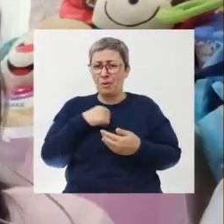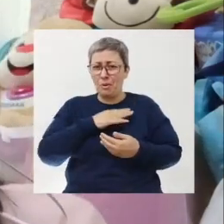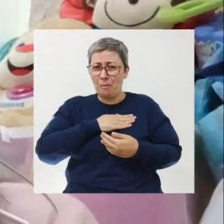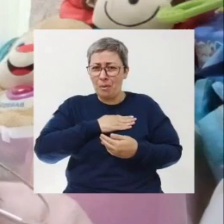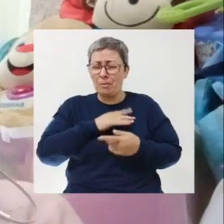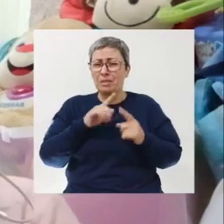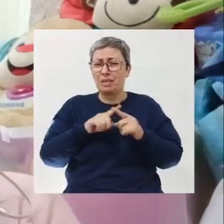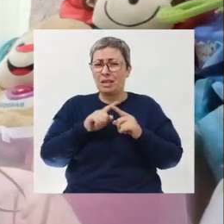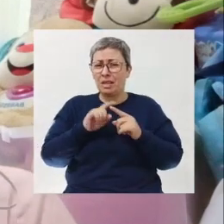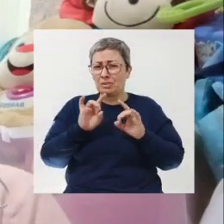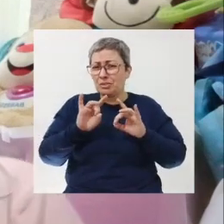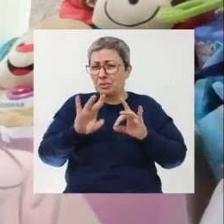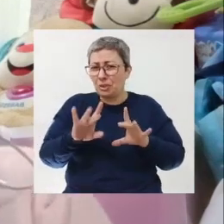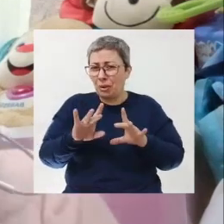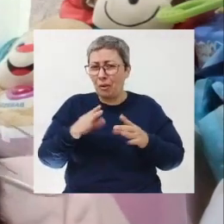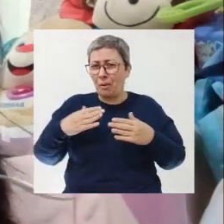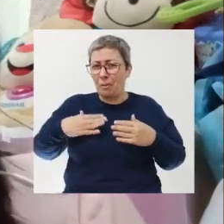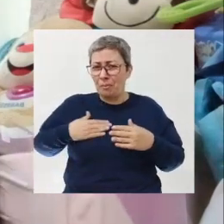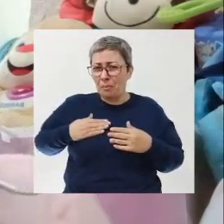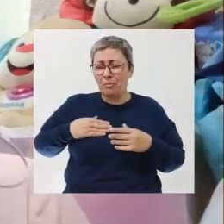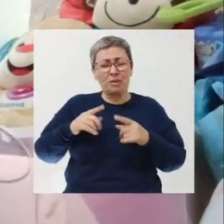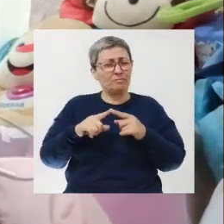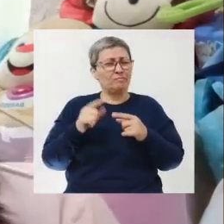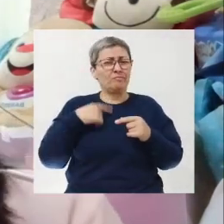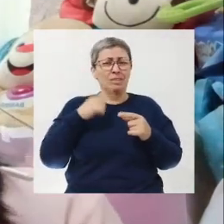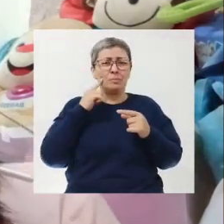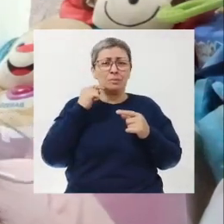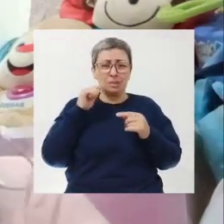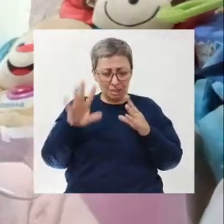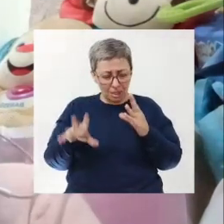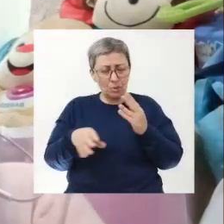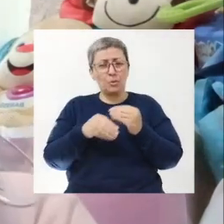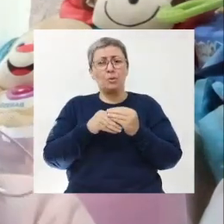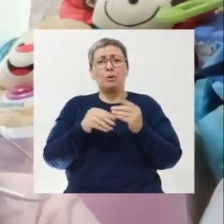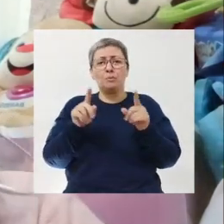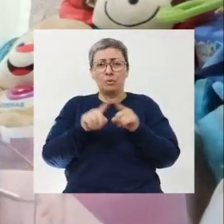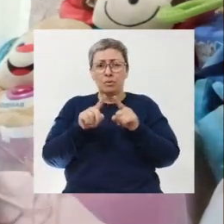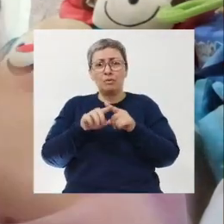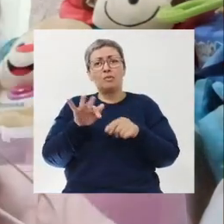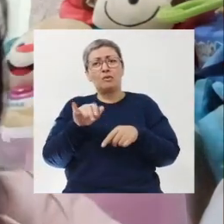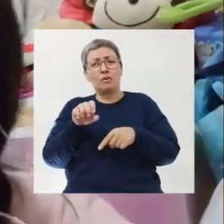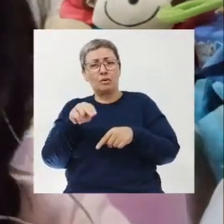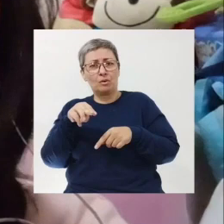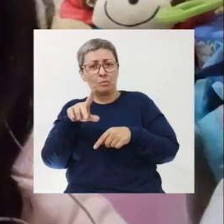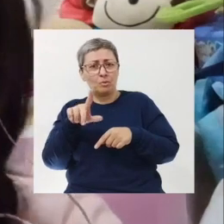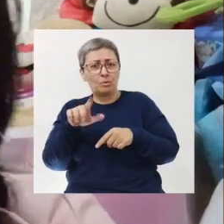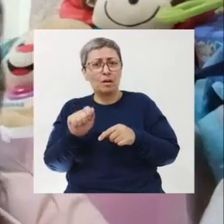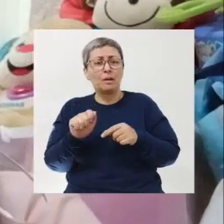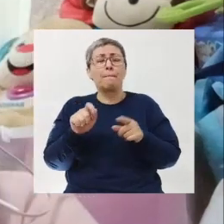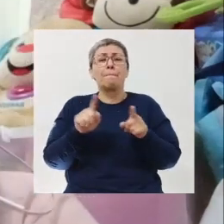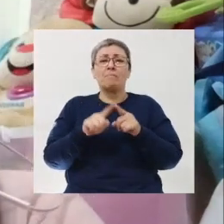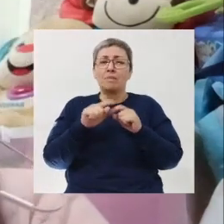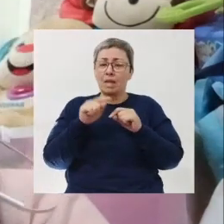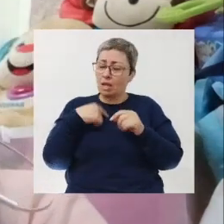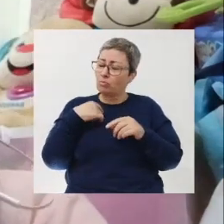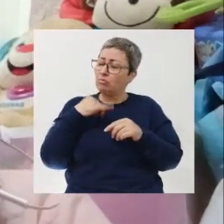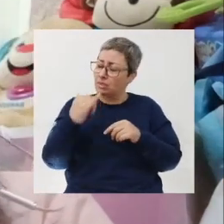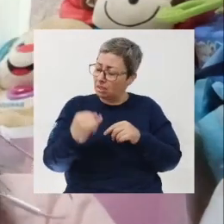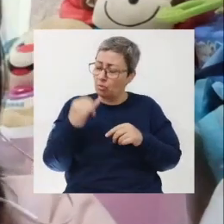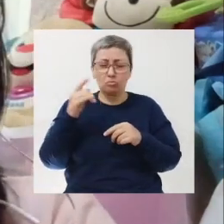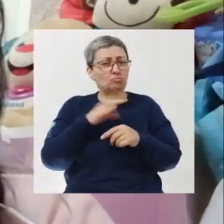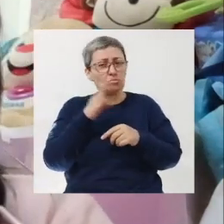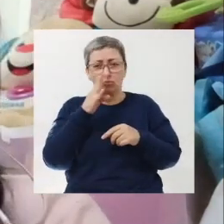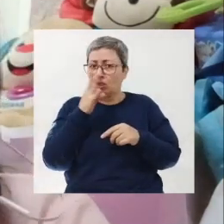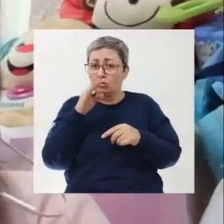gêmeos serem amamentados exclusivamente pelo peito, que ela achava que eu tinha que ter complemento, que eu tinha que complementar com fórmula. E